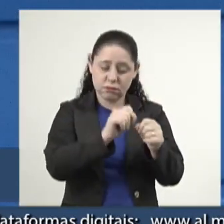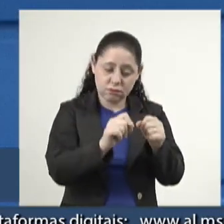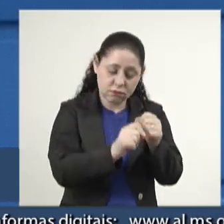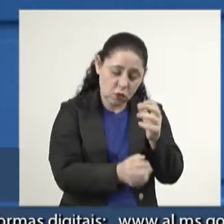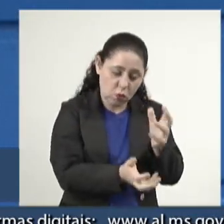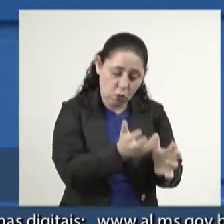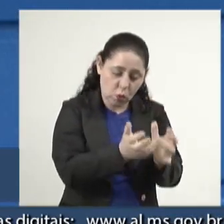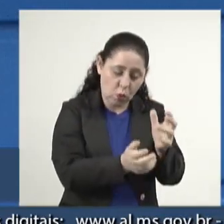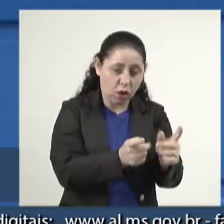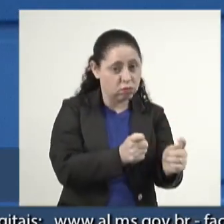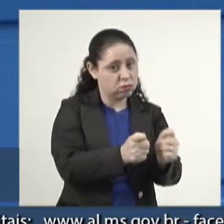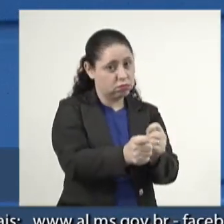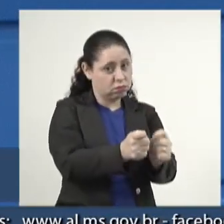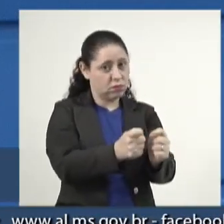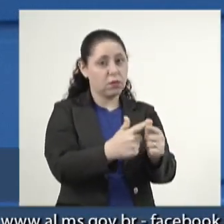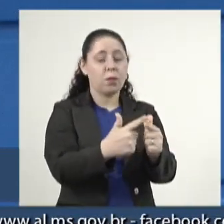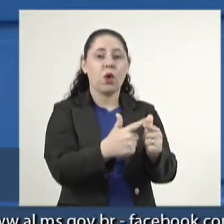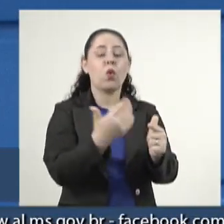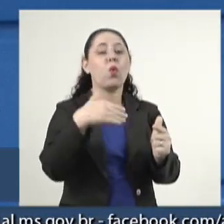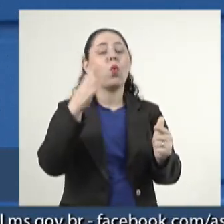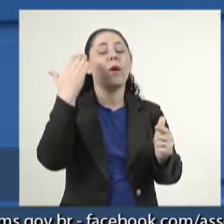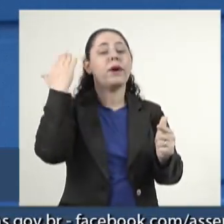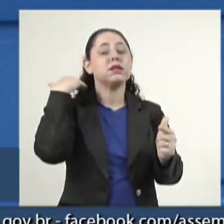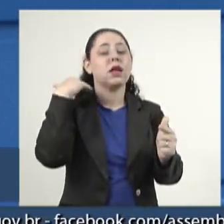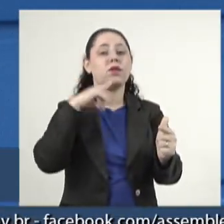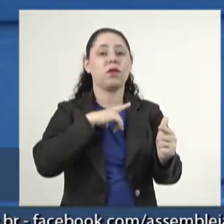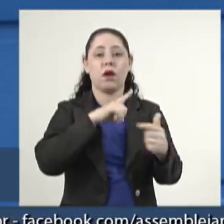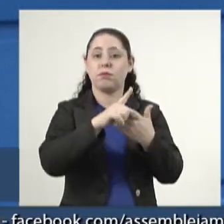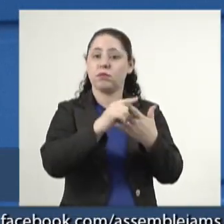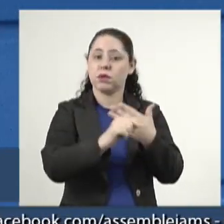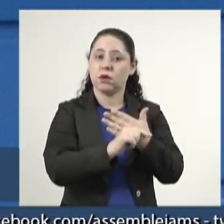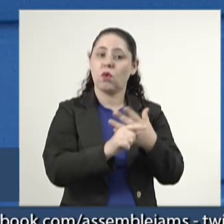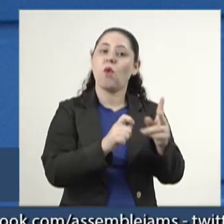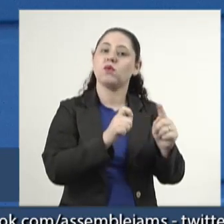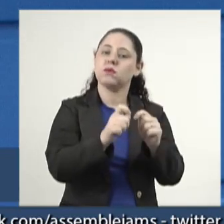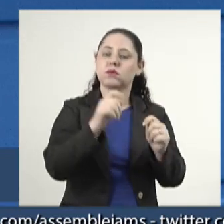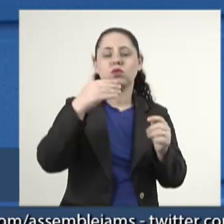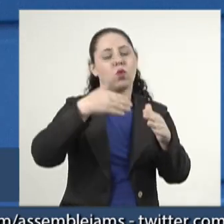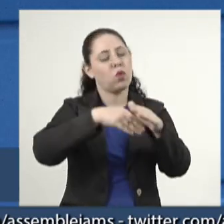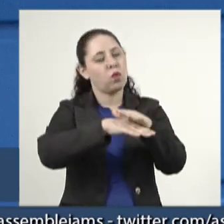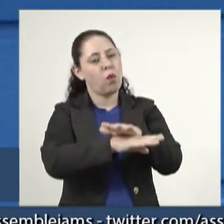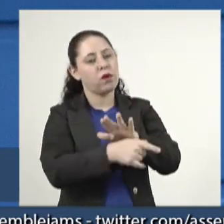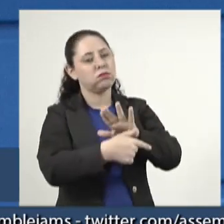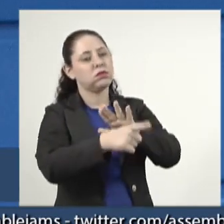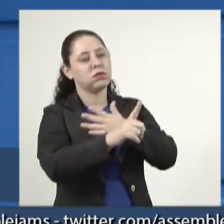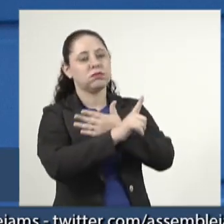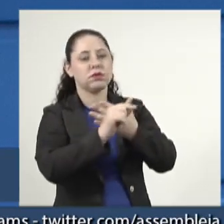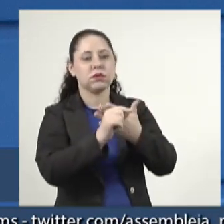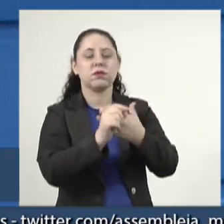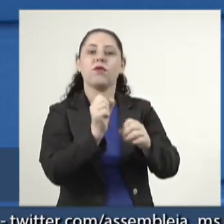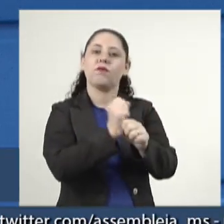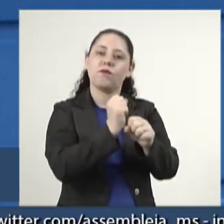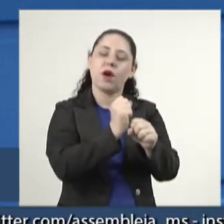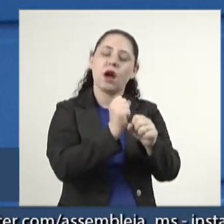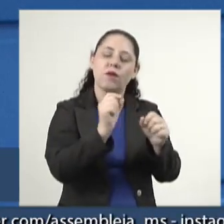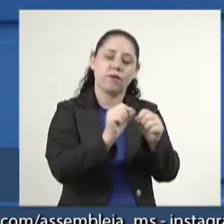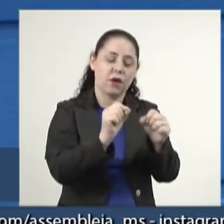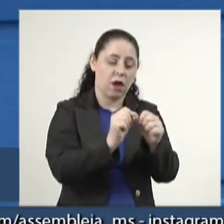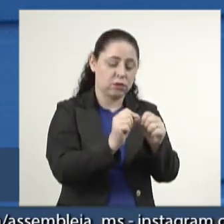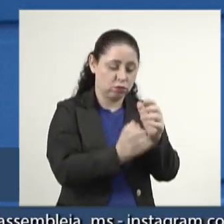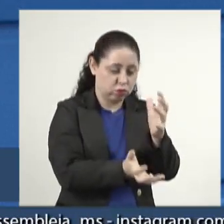queimadas controladas, porque quando o pantaneiro, que está acostumado a lidar com o Pantanal anos e anos, faz as